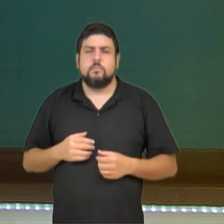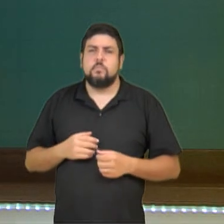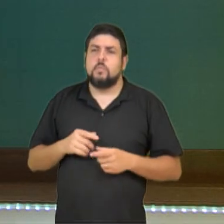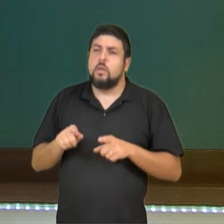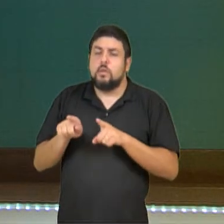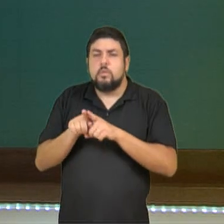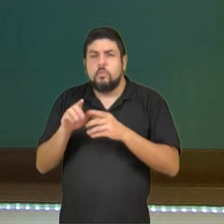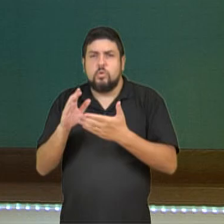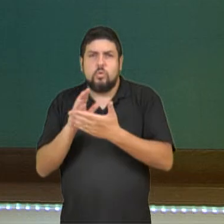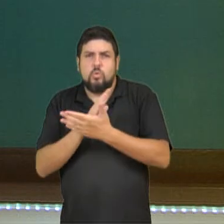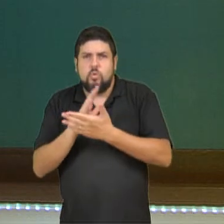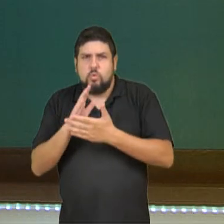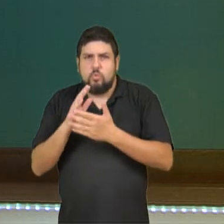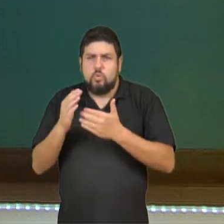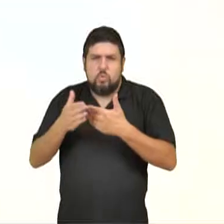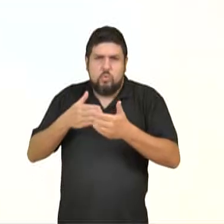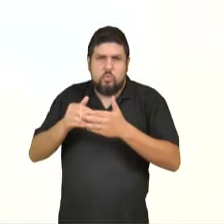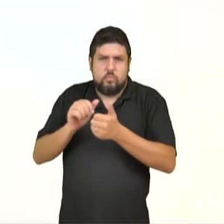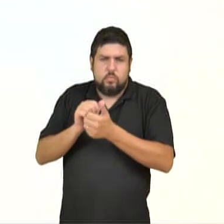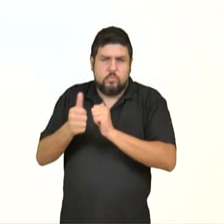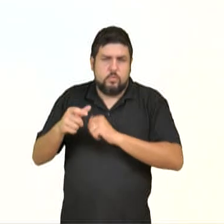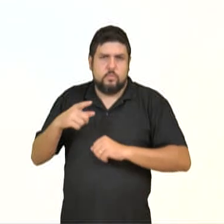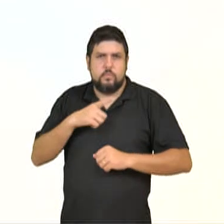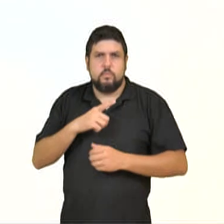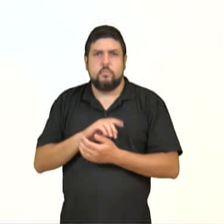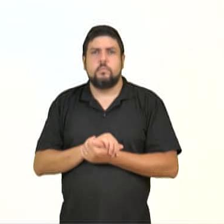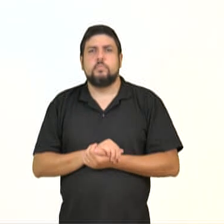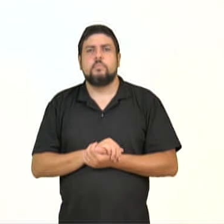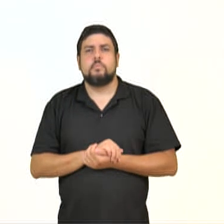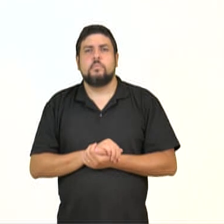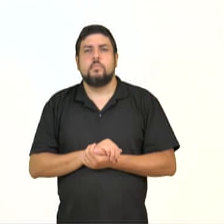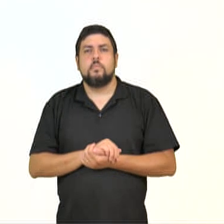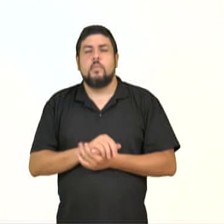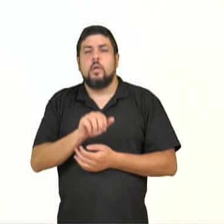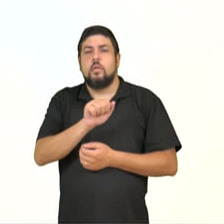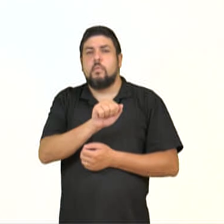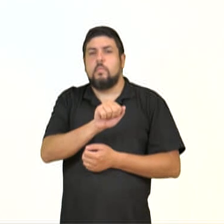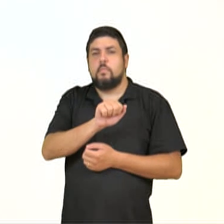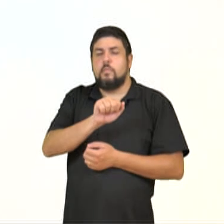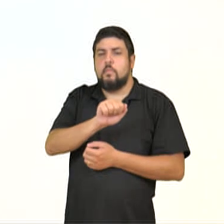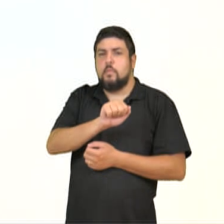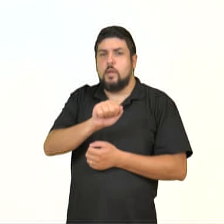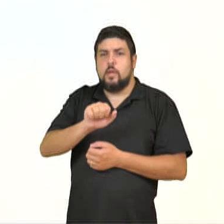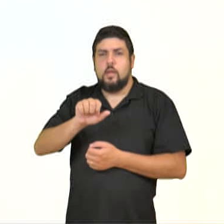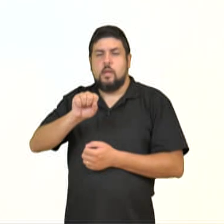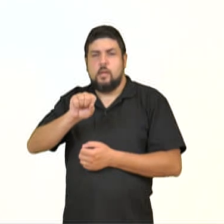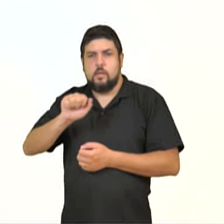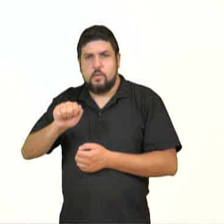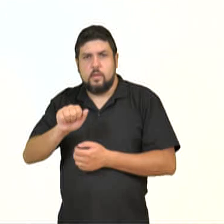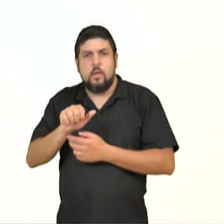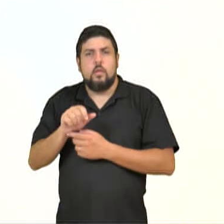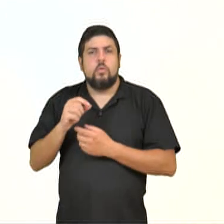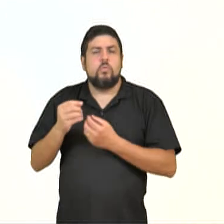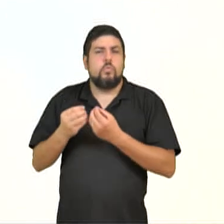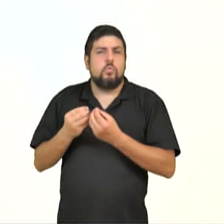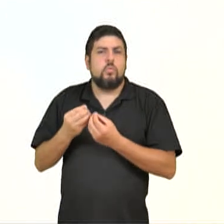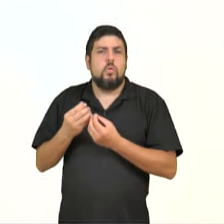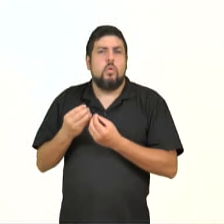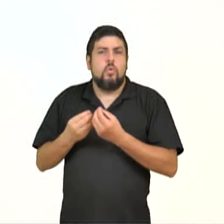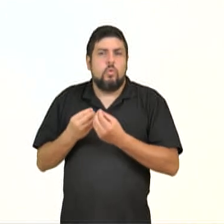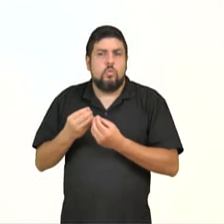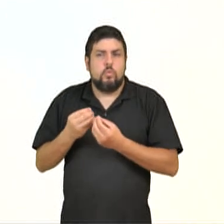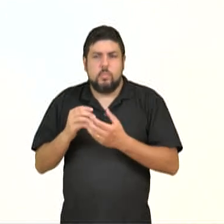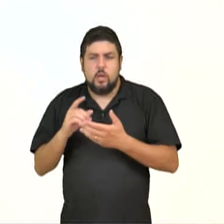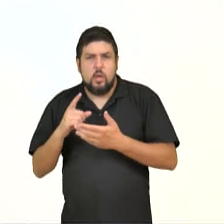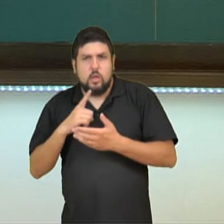esporte, tá, pessoal? A Associação Amadora de Softball, a ASA, testa os bastões e coloca como ilegal os que